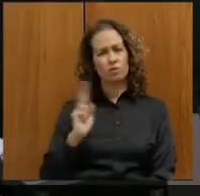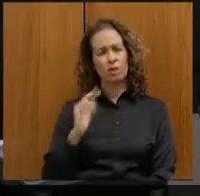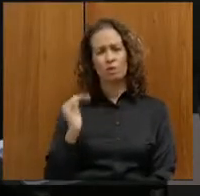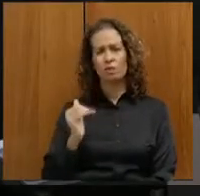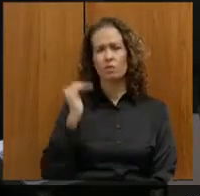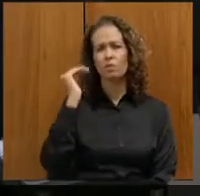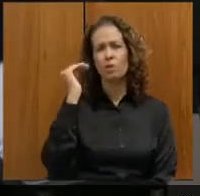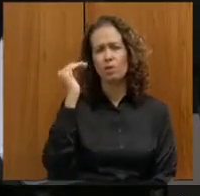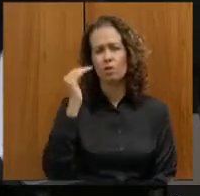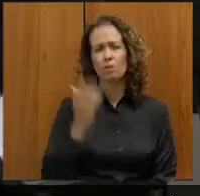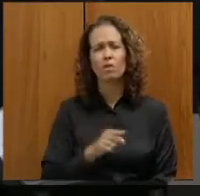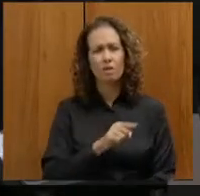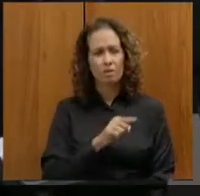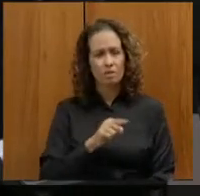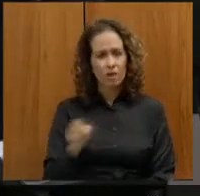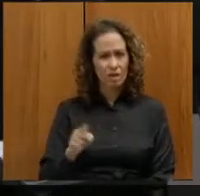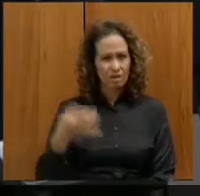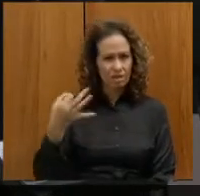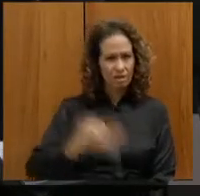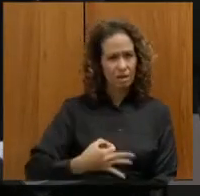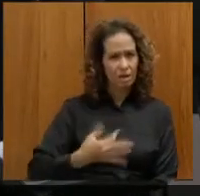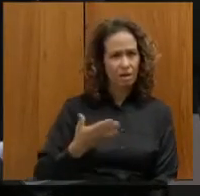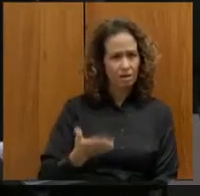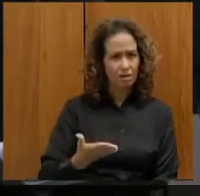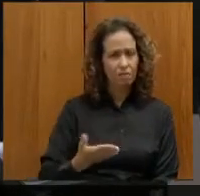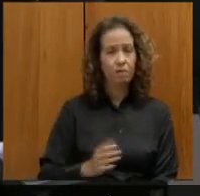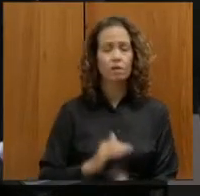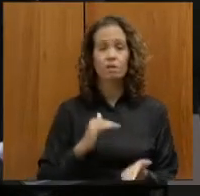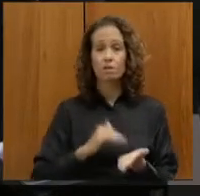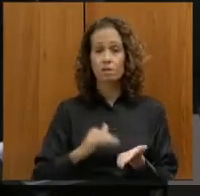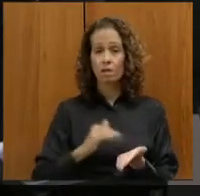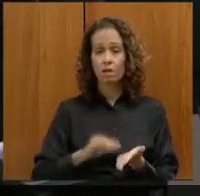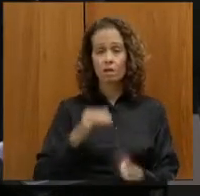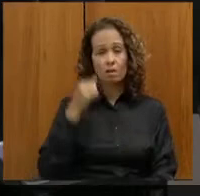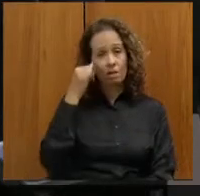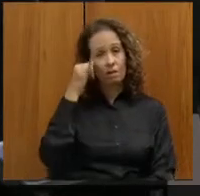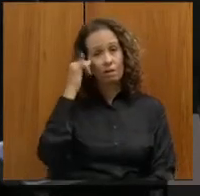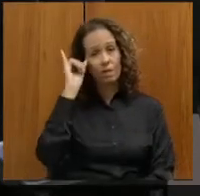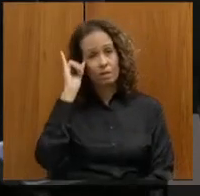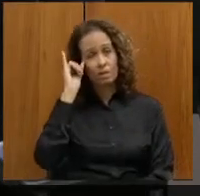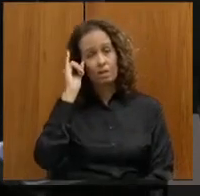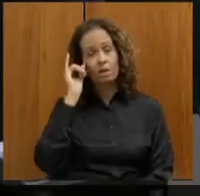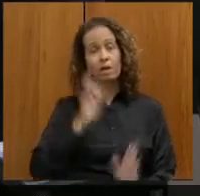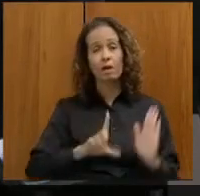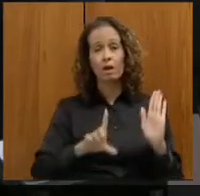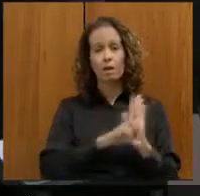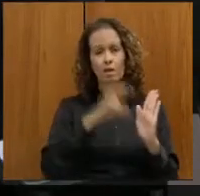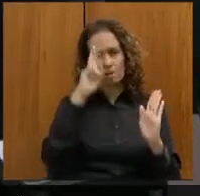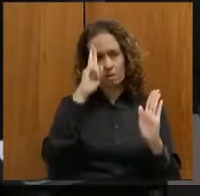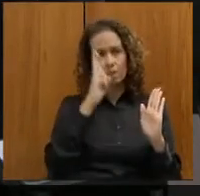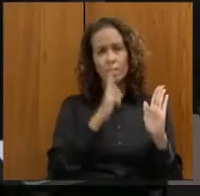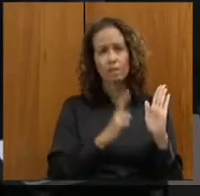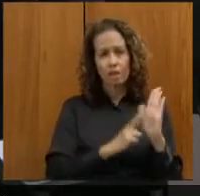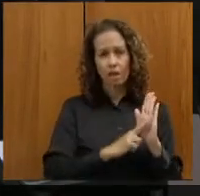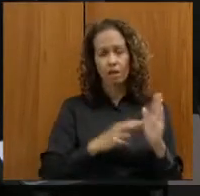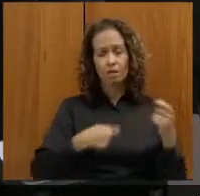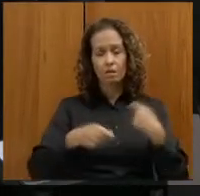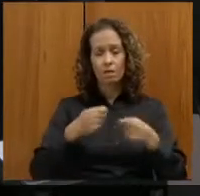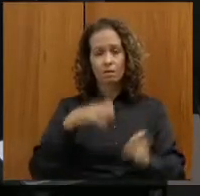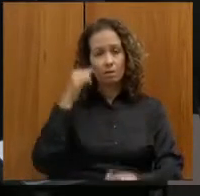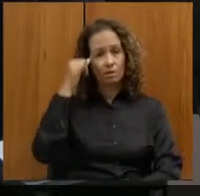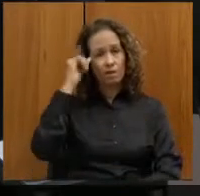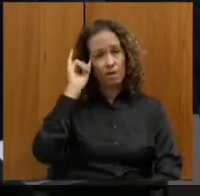essa afirmação de que a secretaria de estado da Fazenda respeitar a lei para não fechar qualquer administração